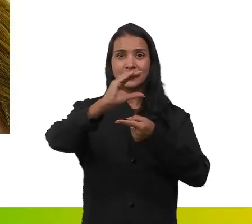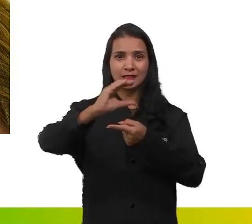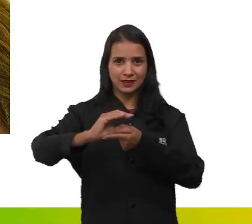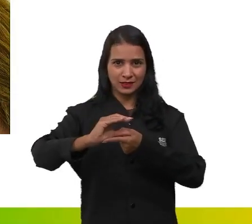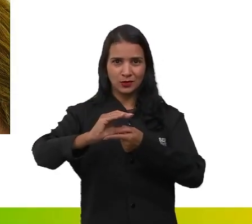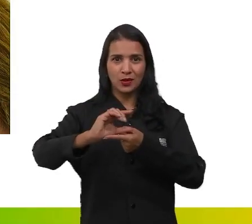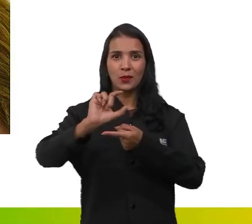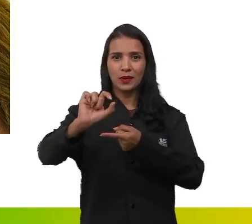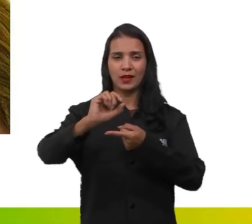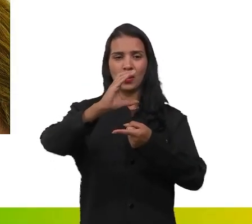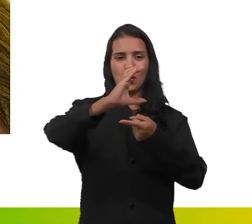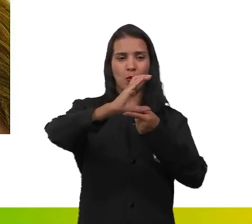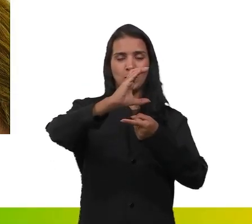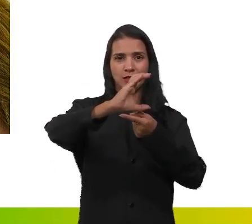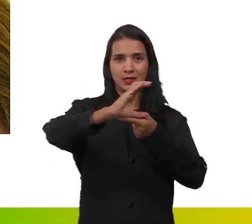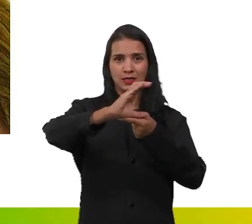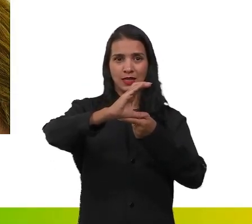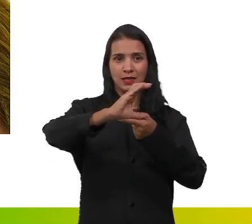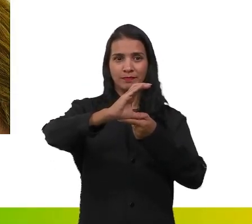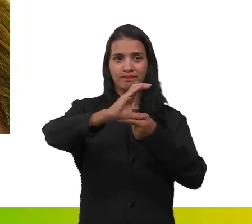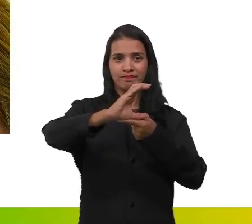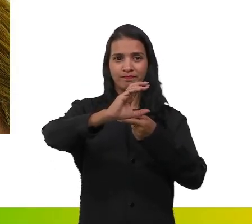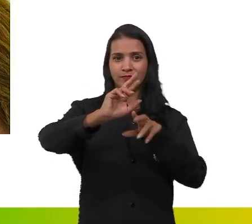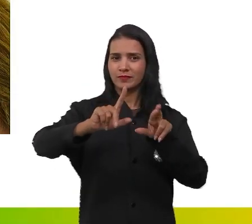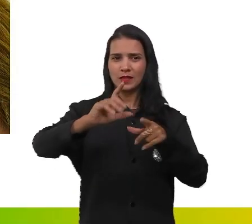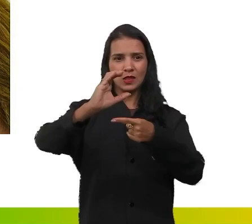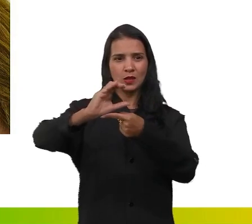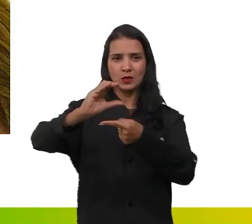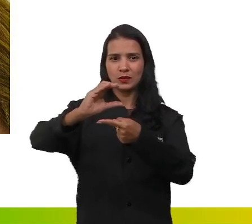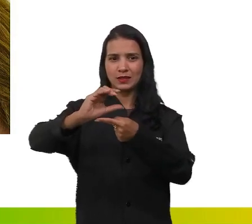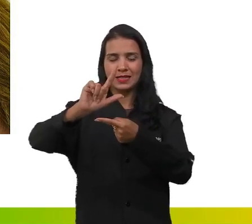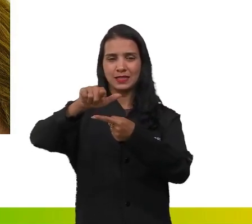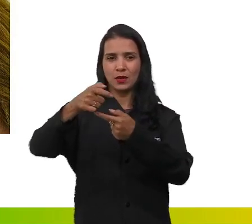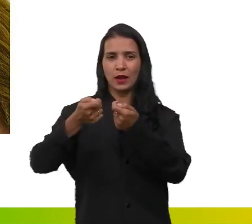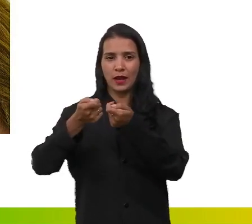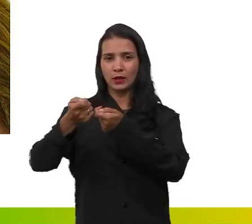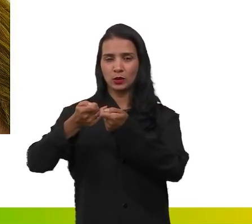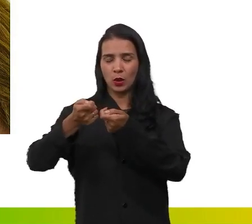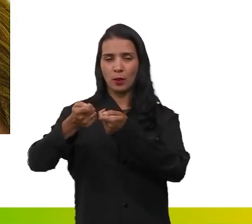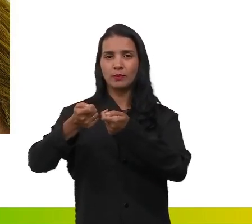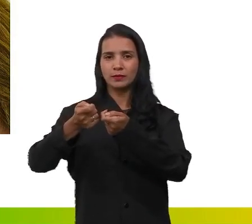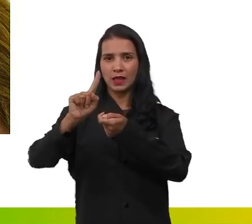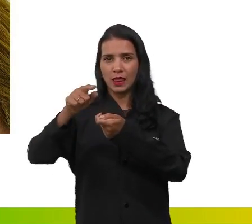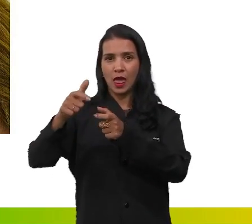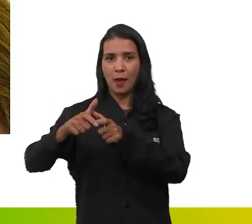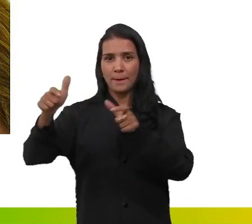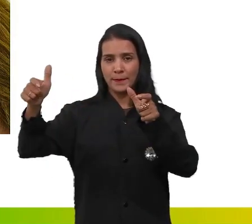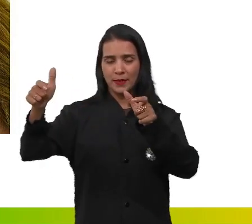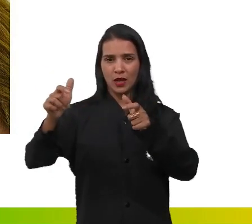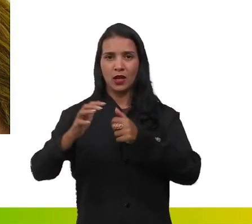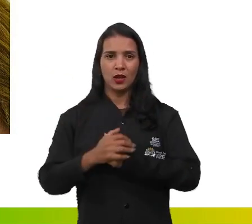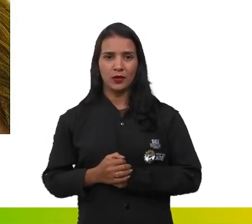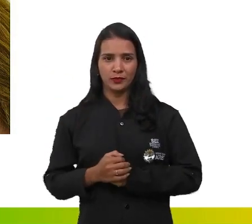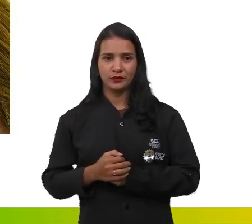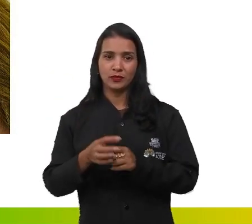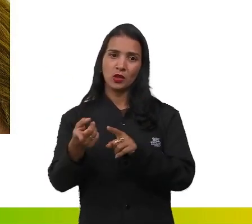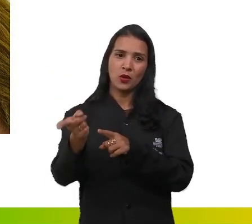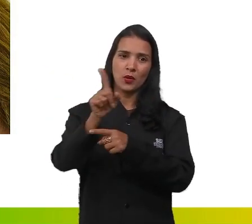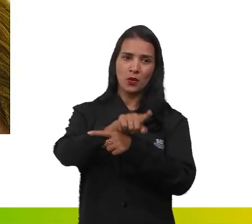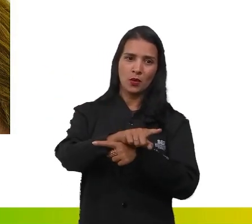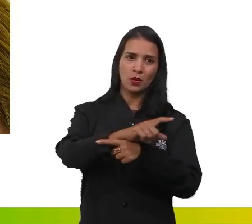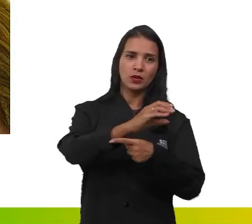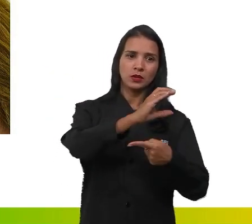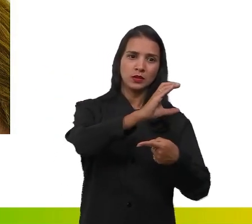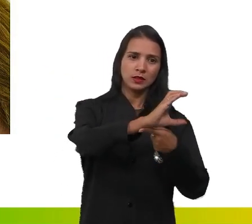Porque o Czinho, ele está comandando, porque eu estou falando que ele é dominante, tá? E aqui,